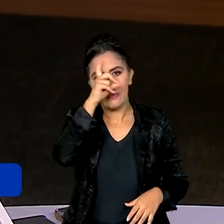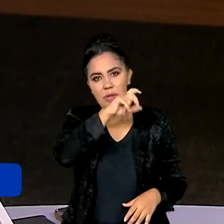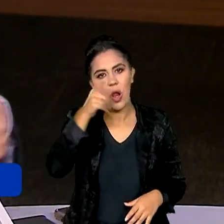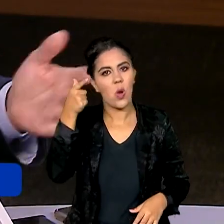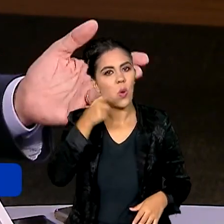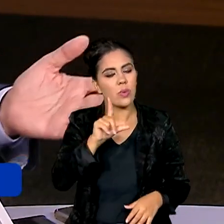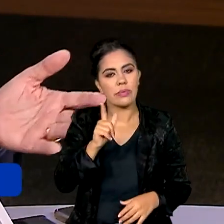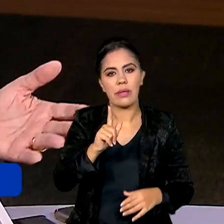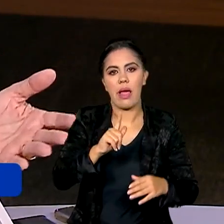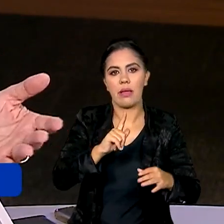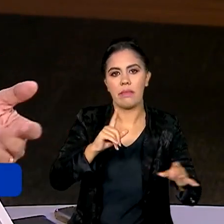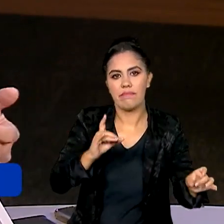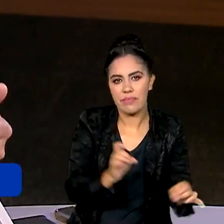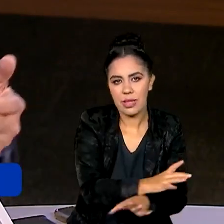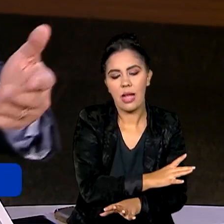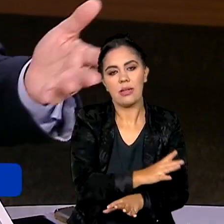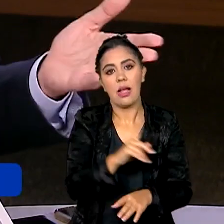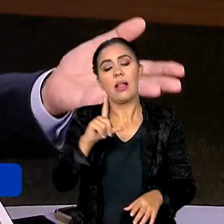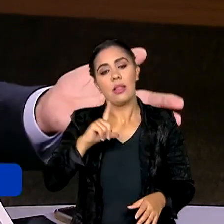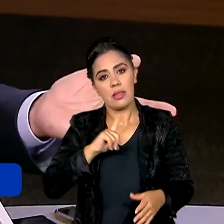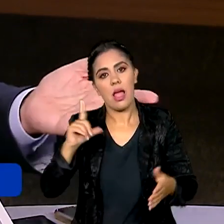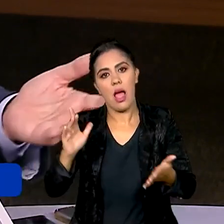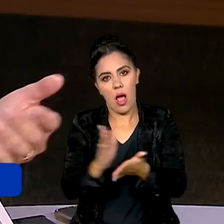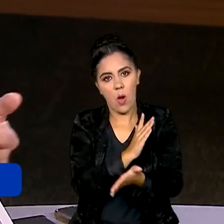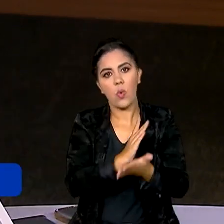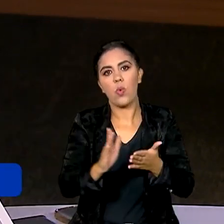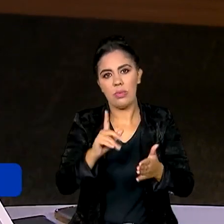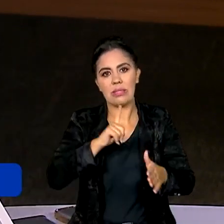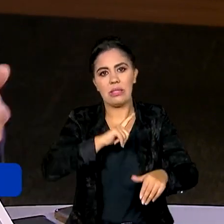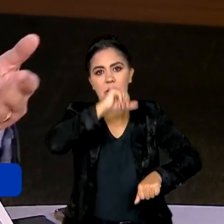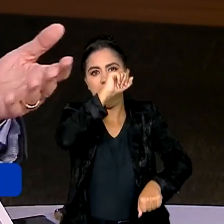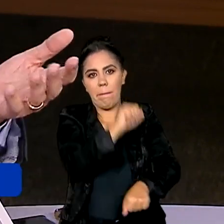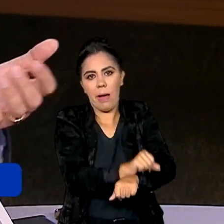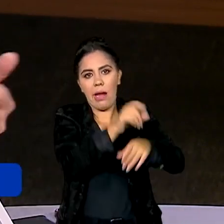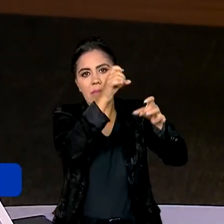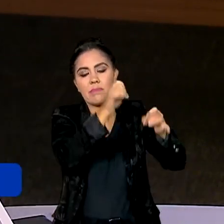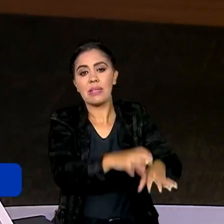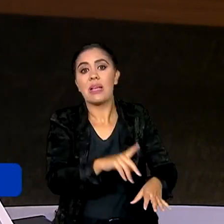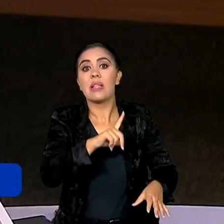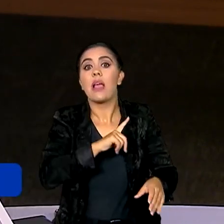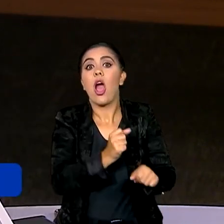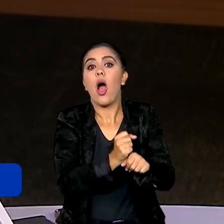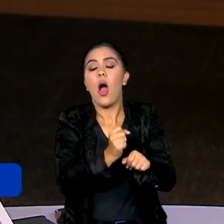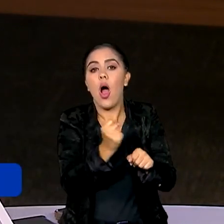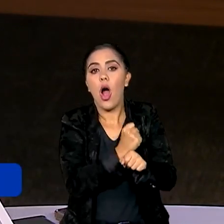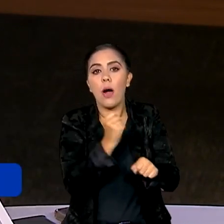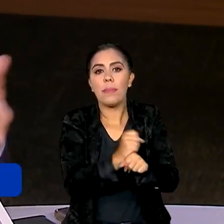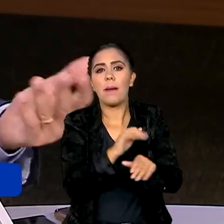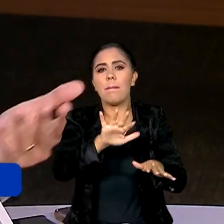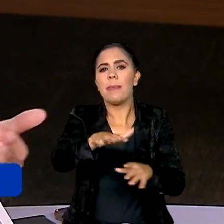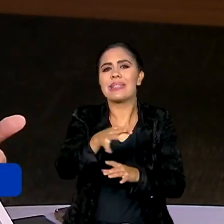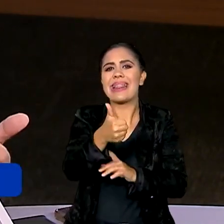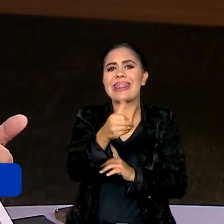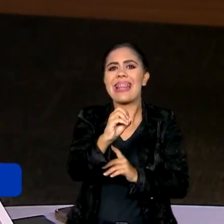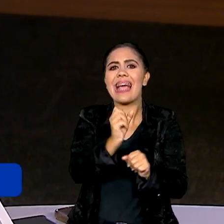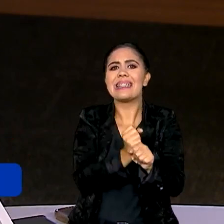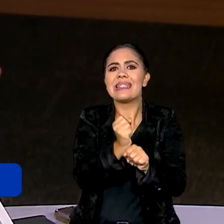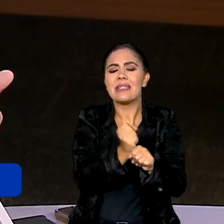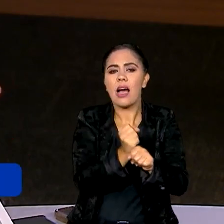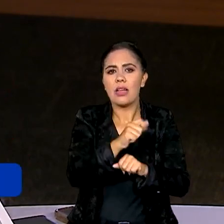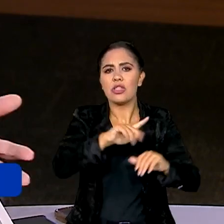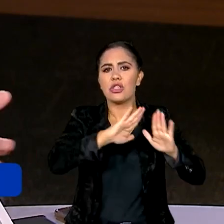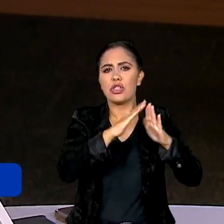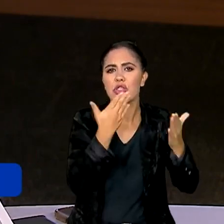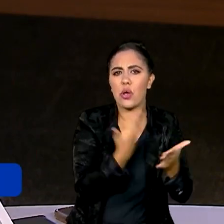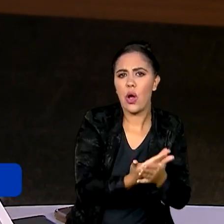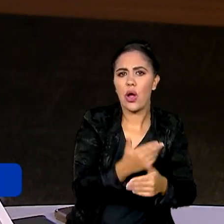execução. Então temos obras aí, essas que eu falei que estavam paralisadas, tem obra de quase 10 anos de iniciada de uma escola ou de uma